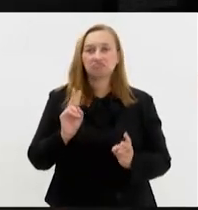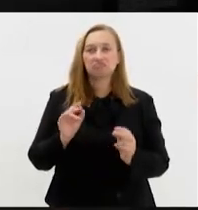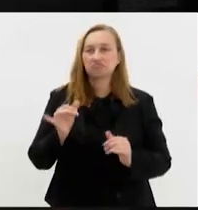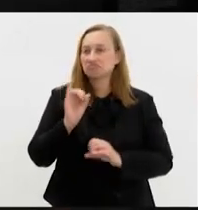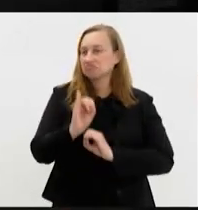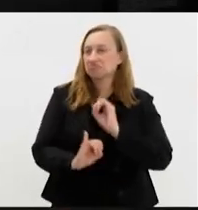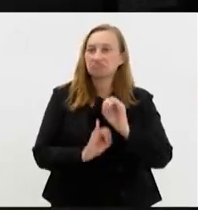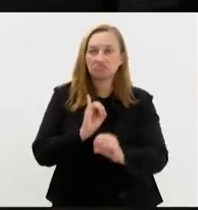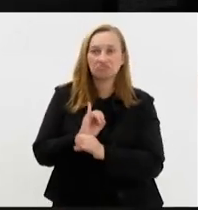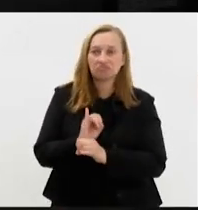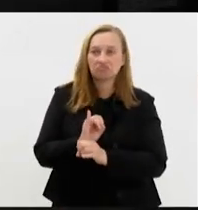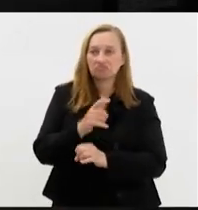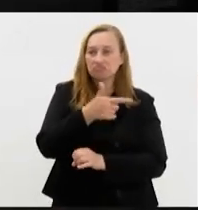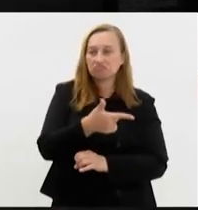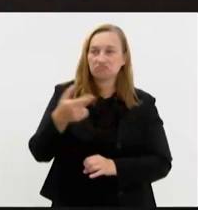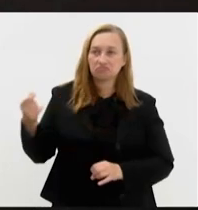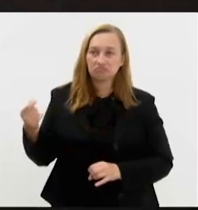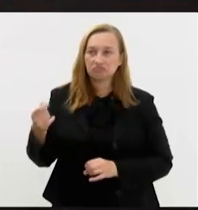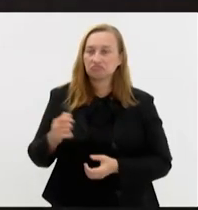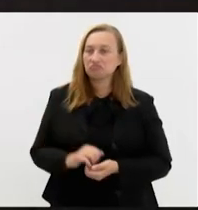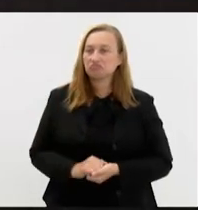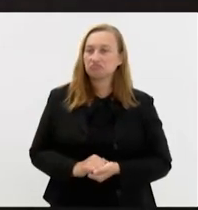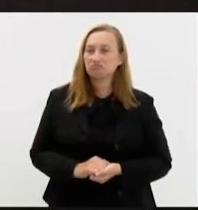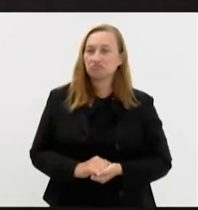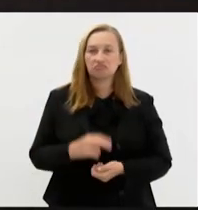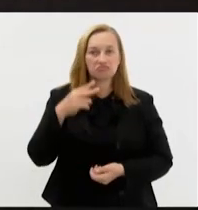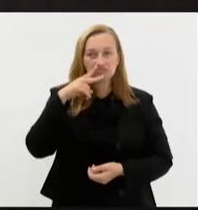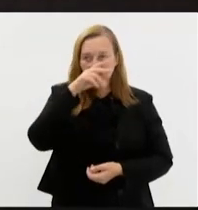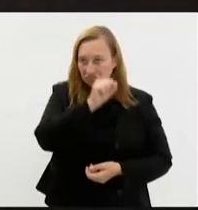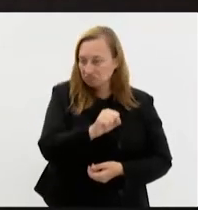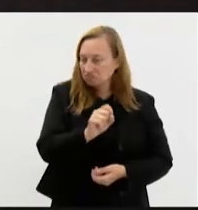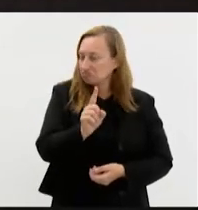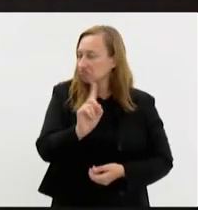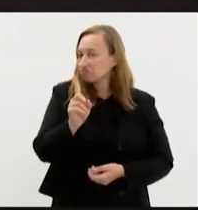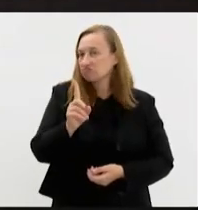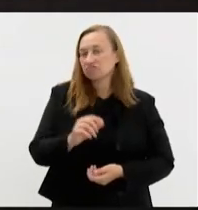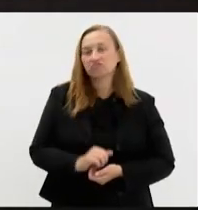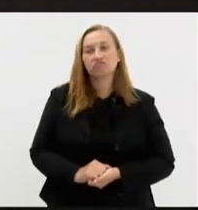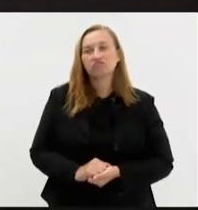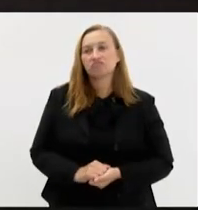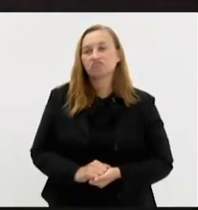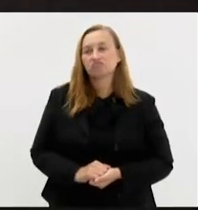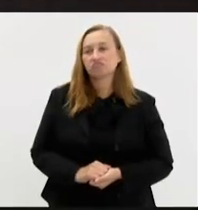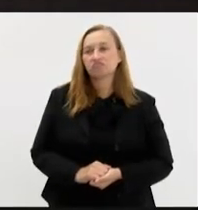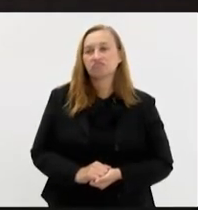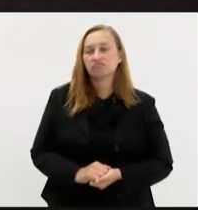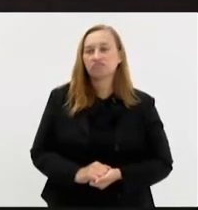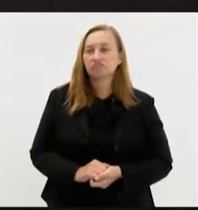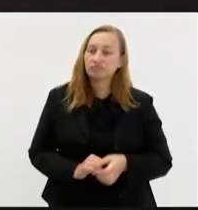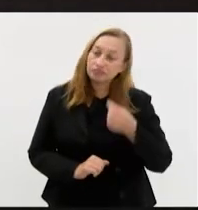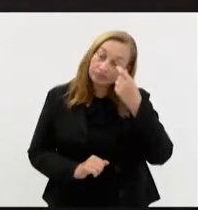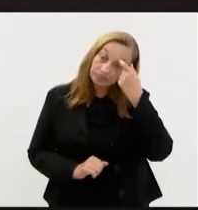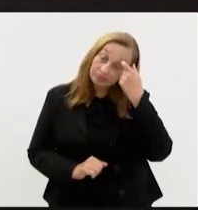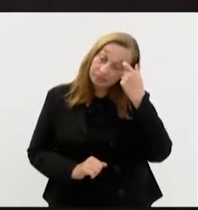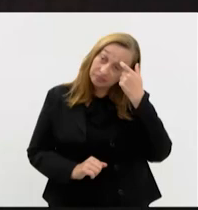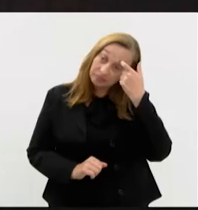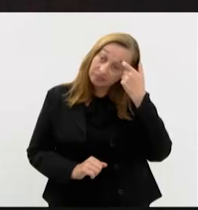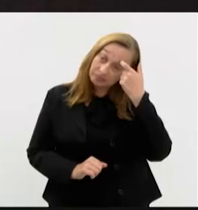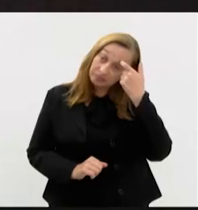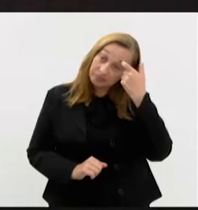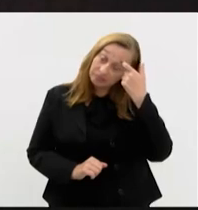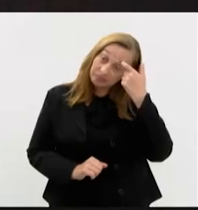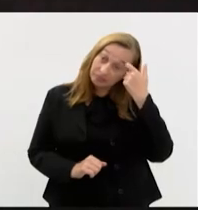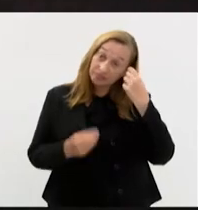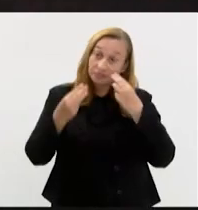em 2000 a eleição foi de 2012 não tinha internet com força massiva de informação ou desinformação tinha o